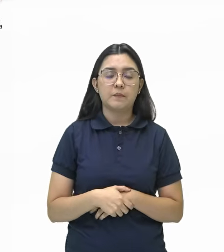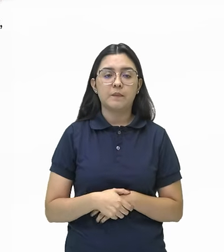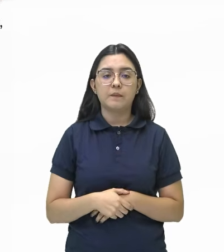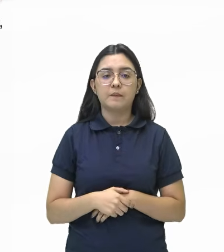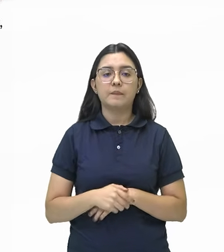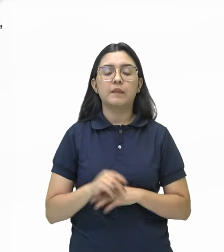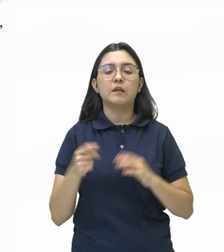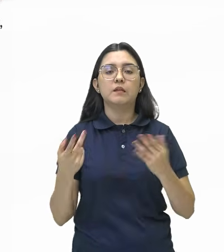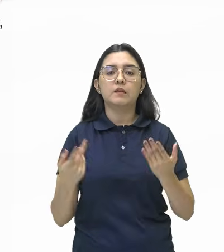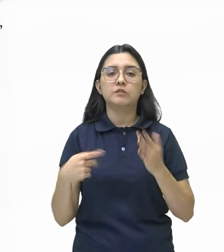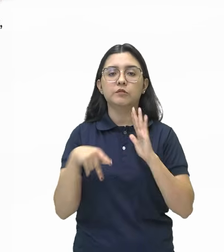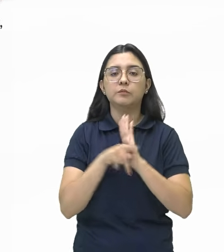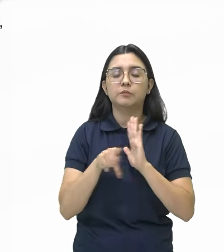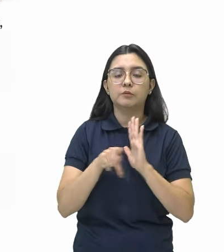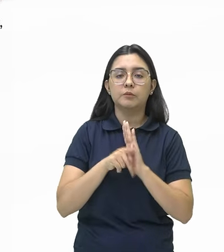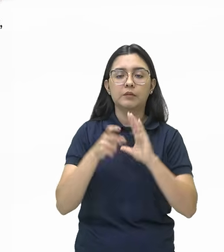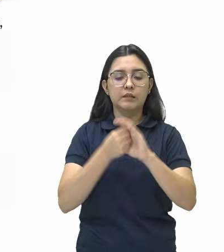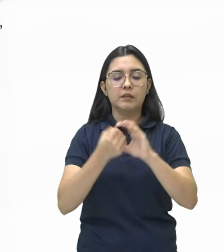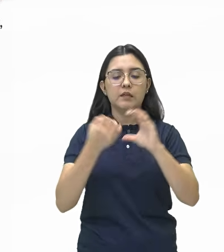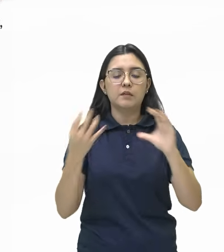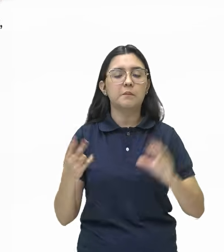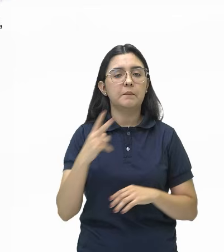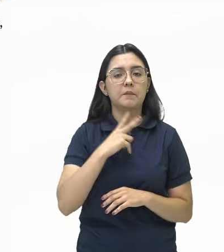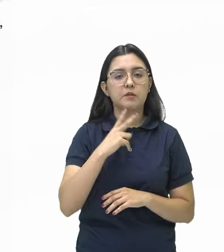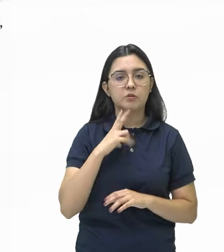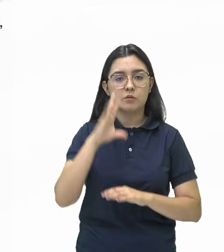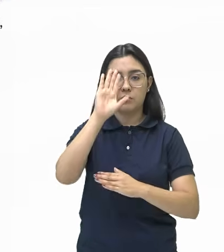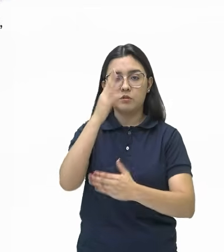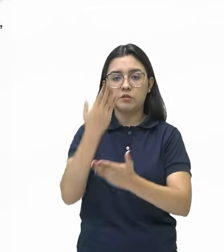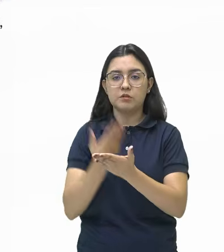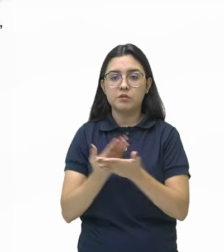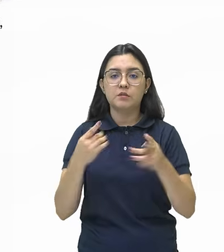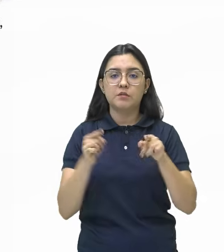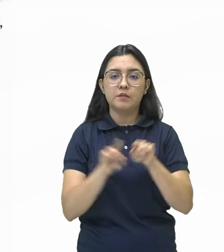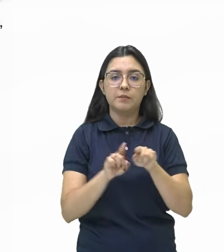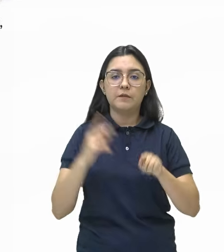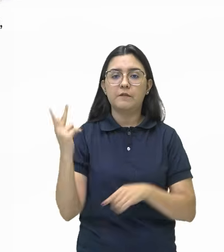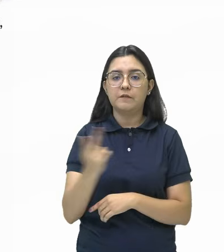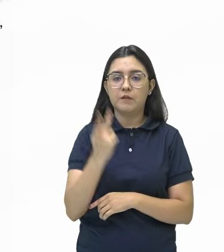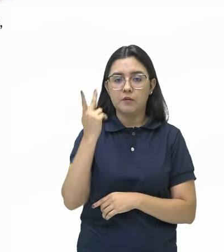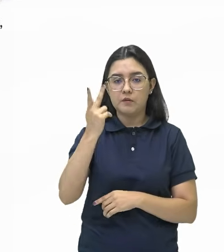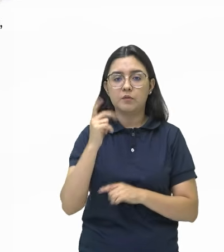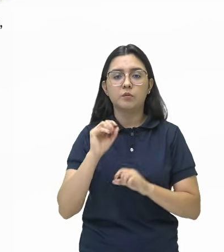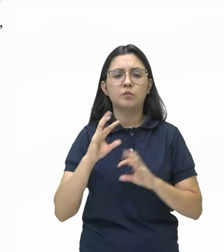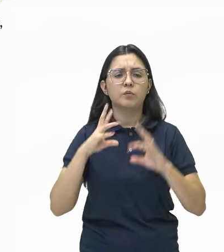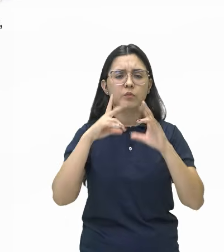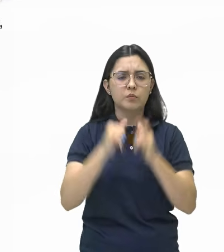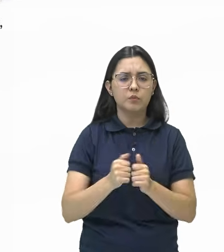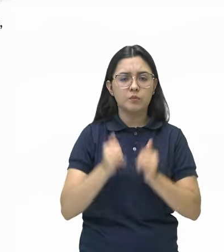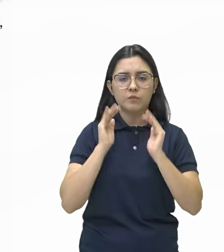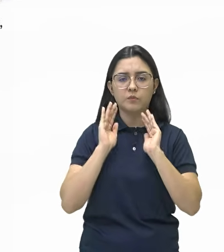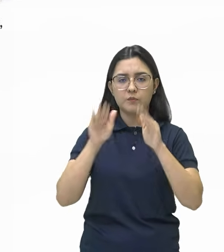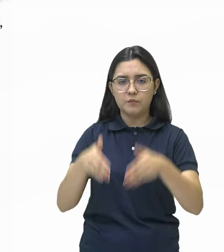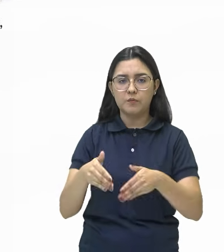As suas características pessoais, suas crenças e seus valores, tudo está voltado para